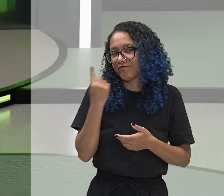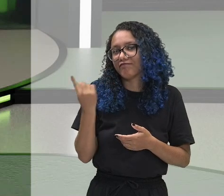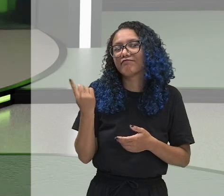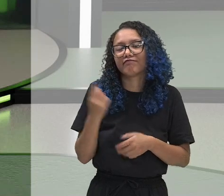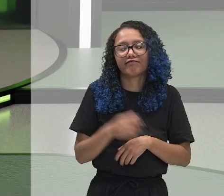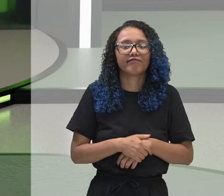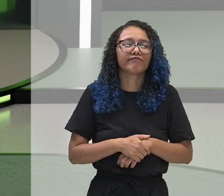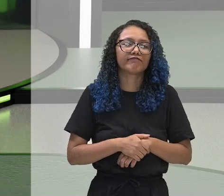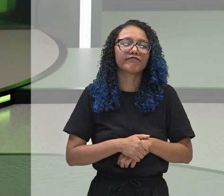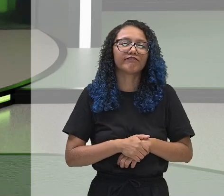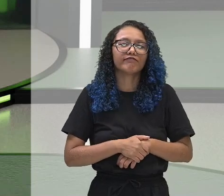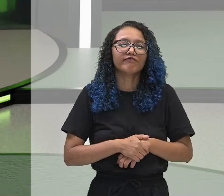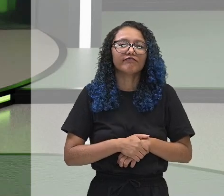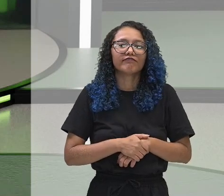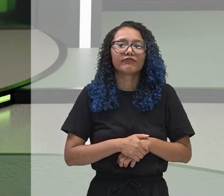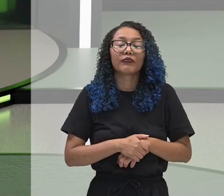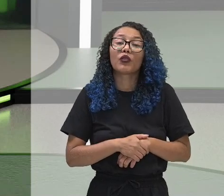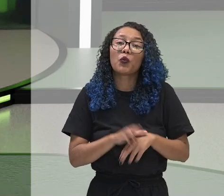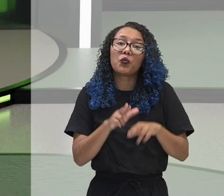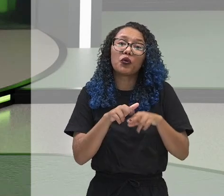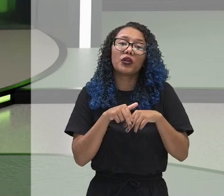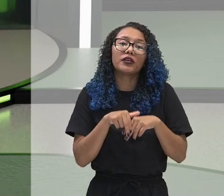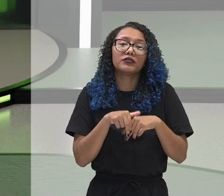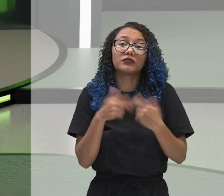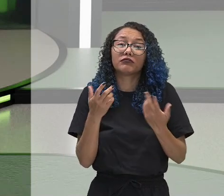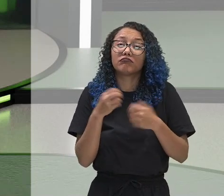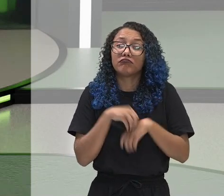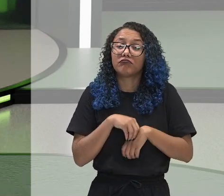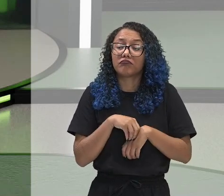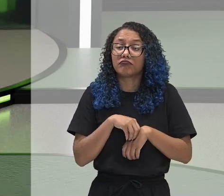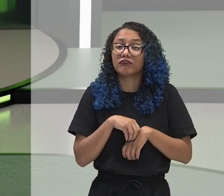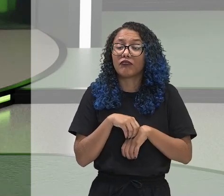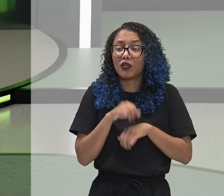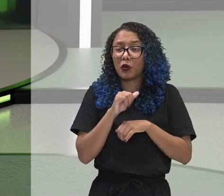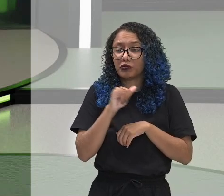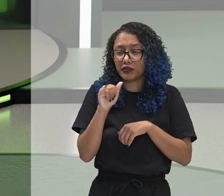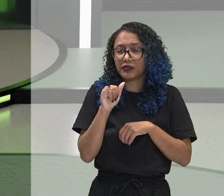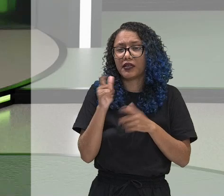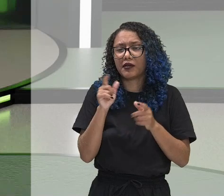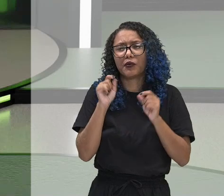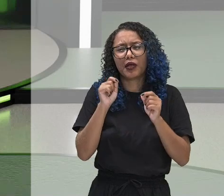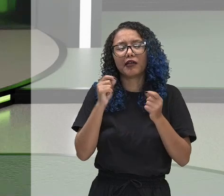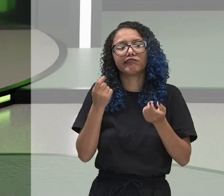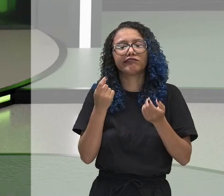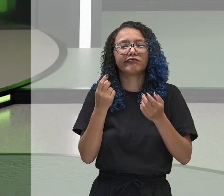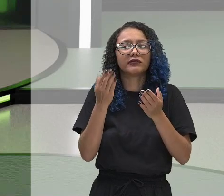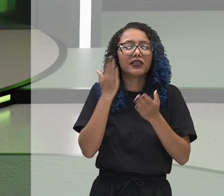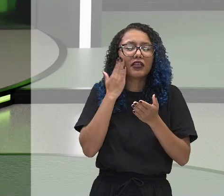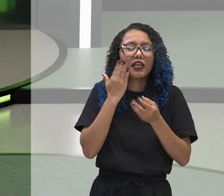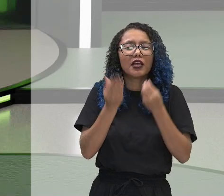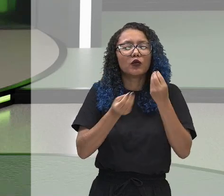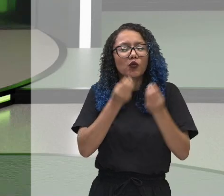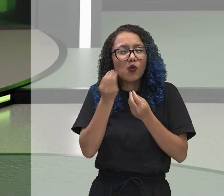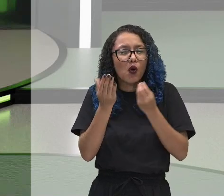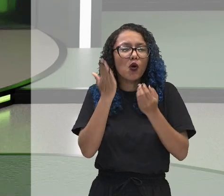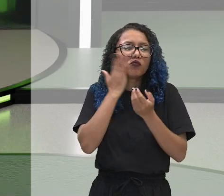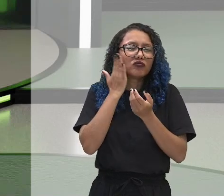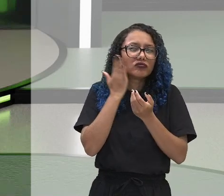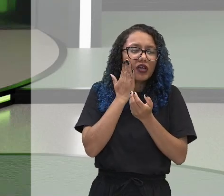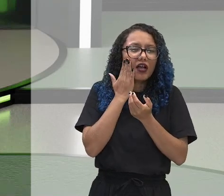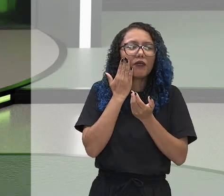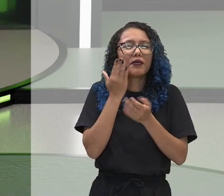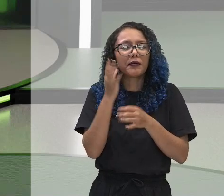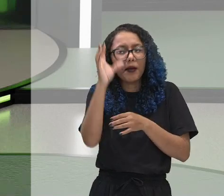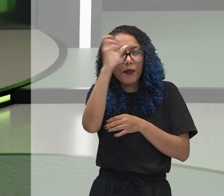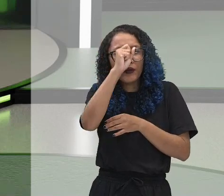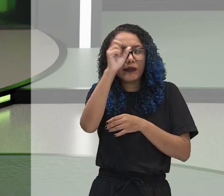para vocês, redescoberta e autodescoberta. Vamos dar continuidade aí. Eu queria